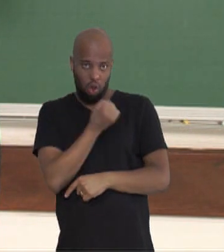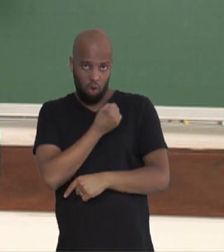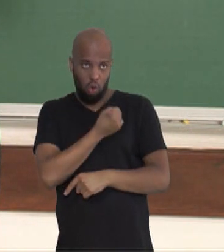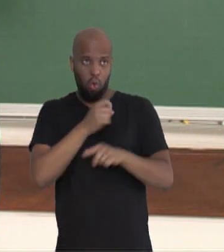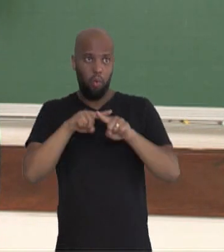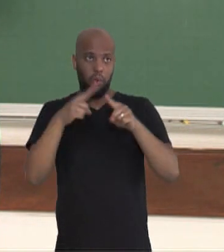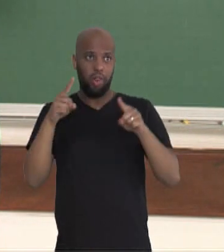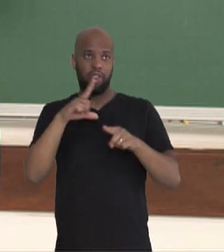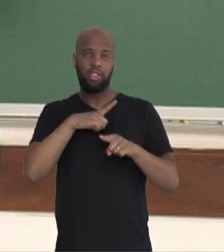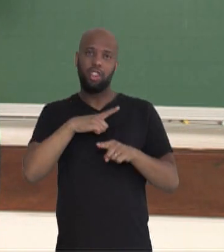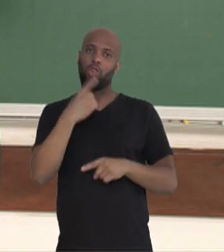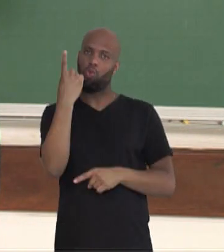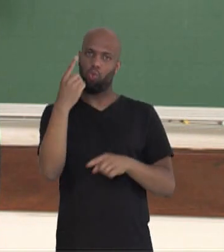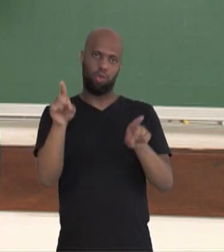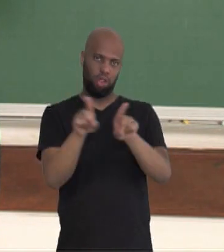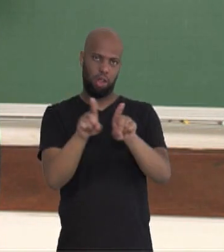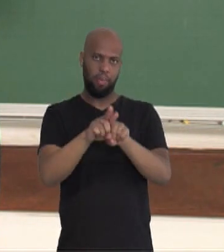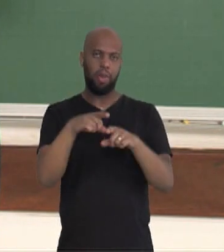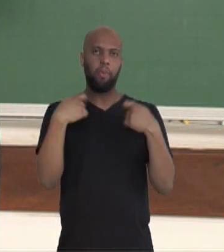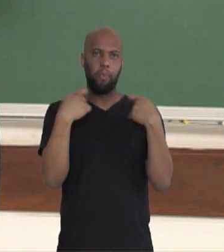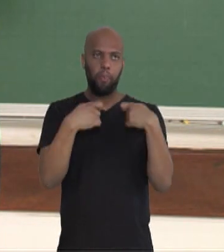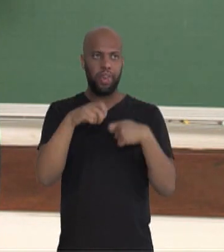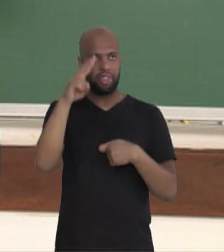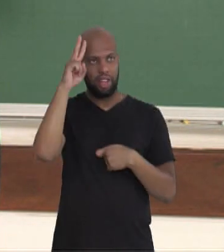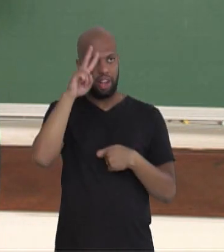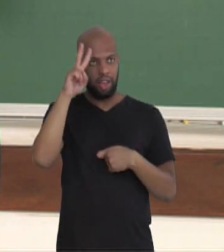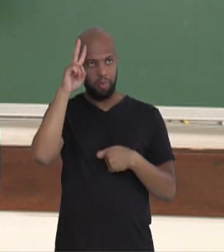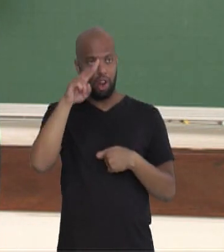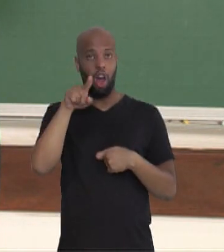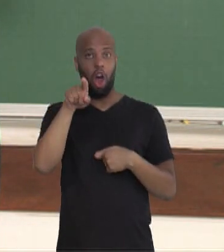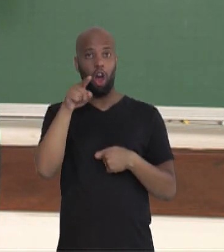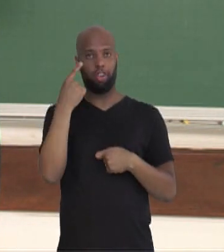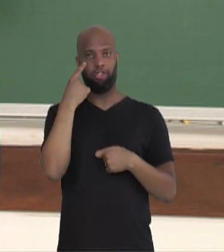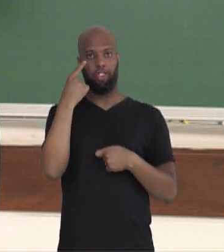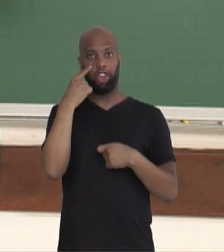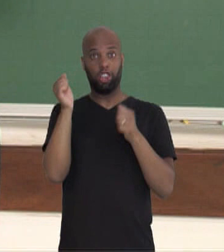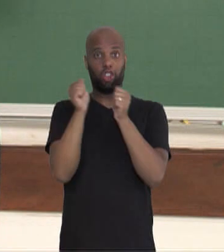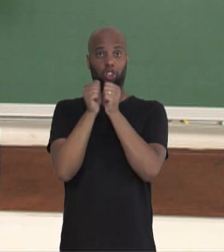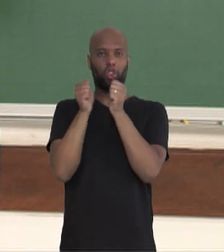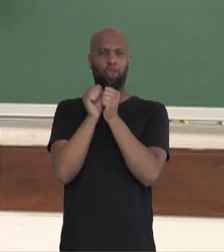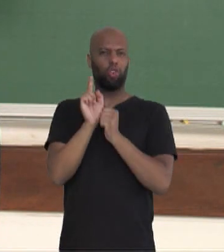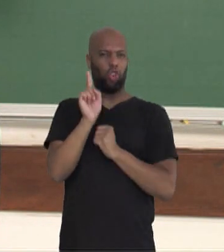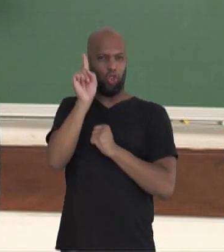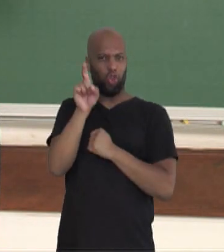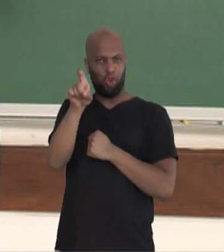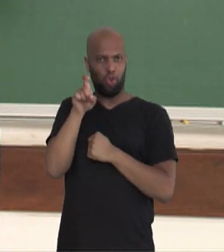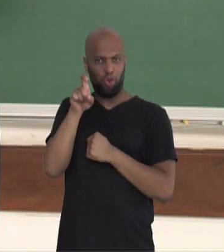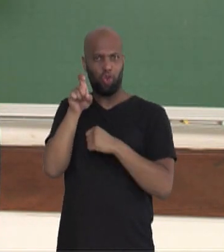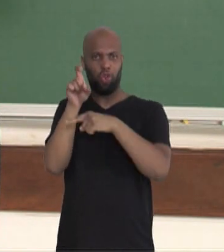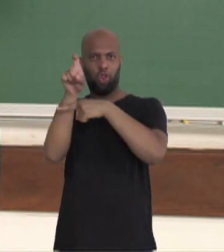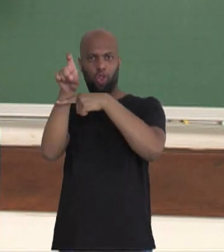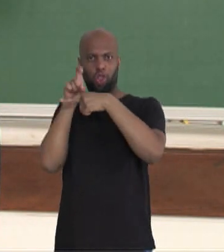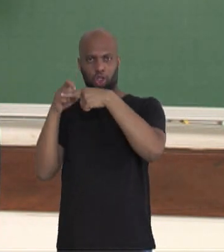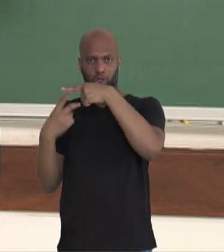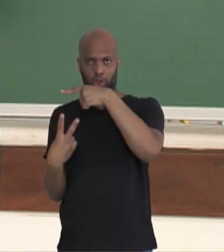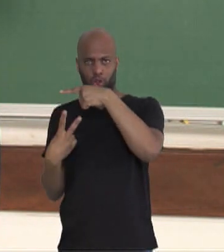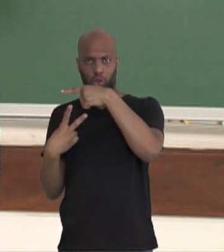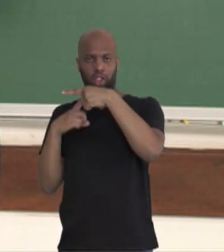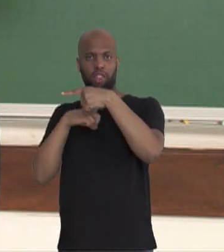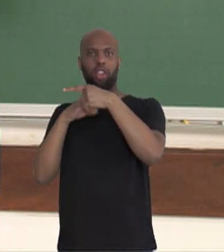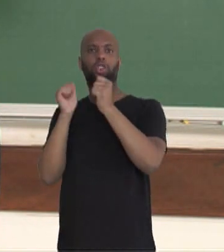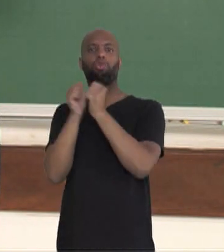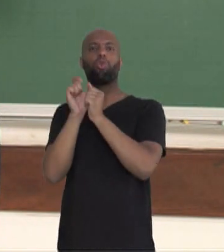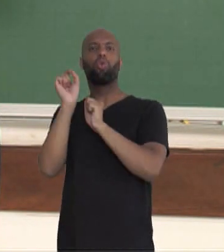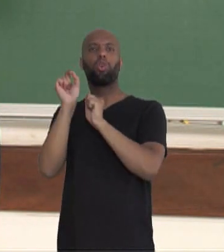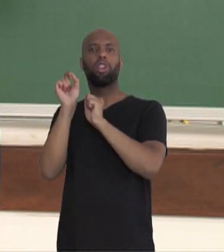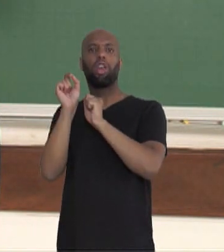1 aqui, tá certo? Então tem que lembrar aqui, ó, junto com o x. Quem que está junto com o x sobre 2? É o 1. A gente não está